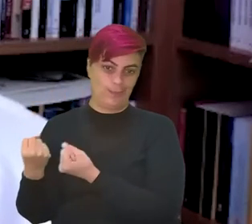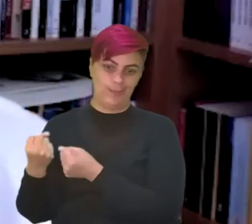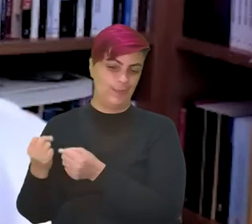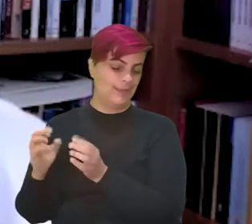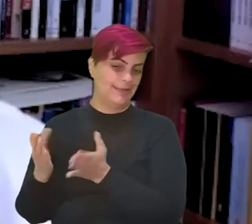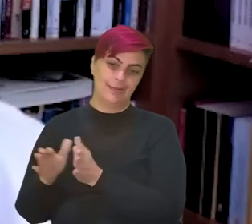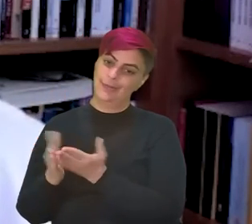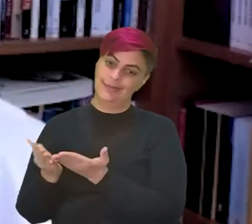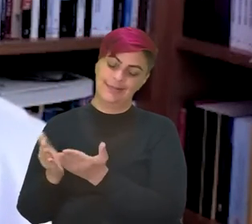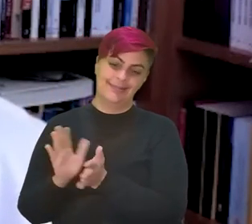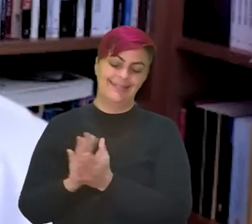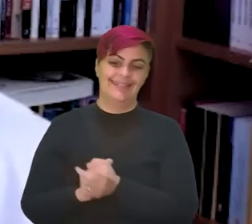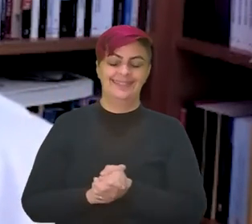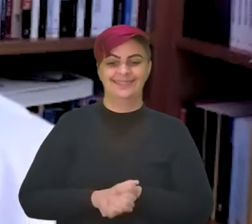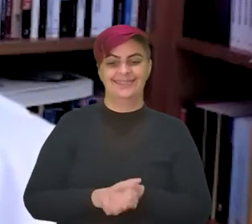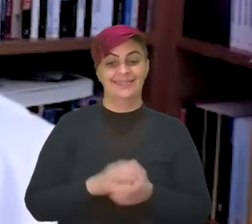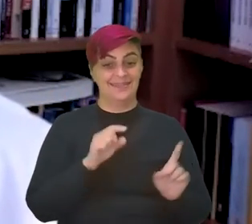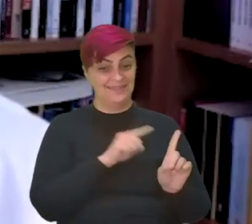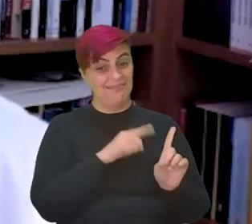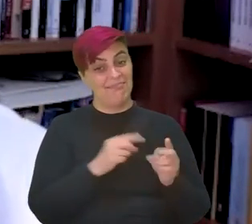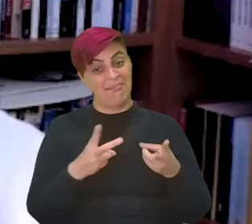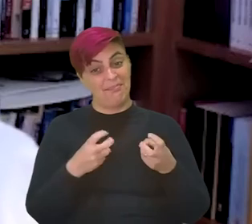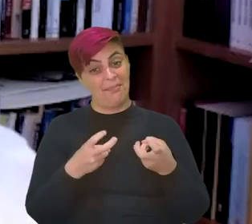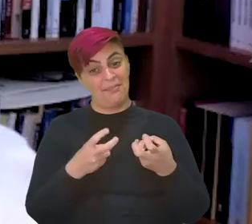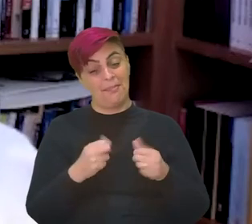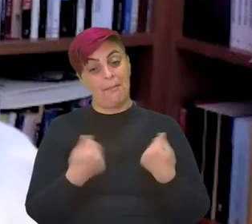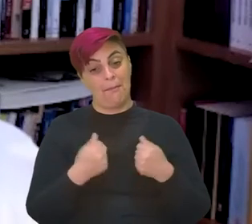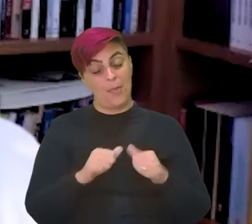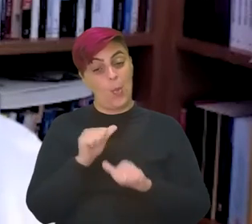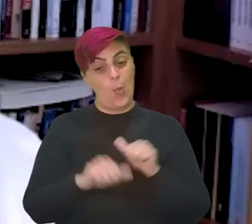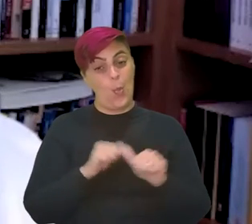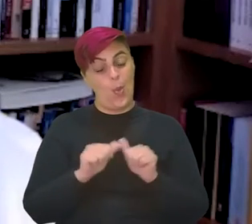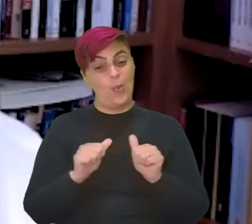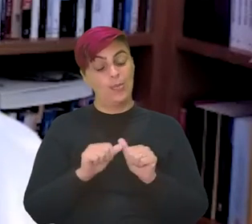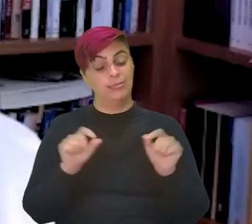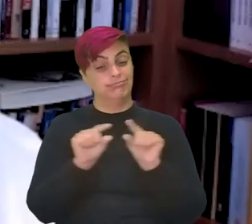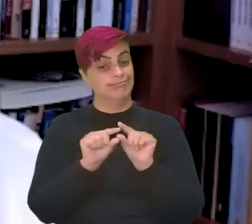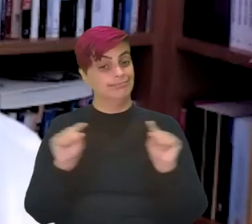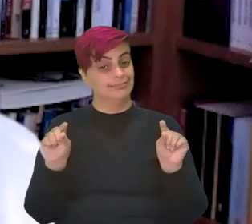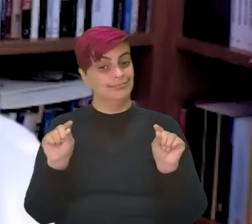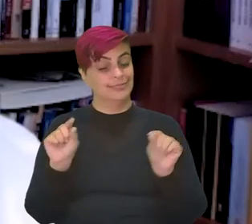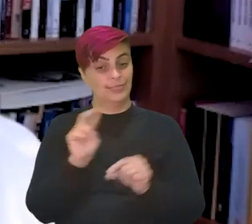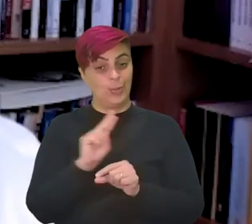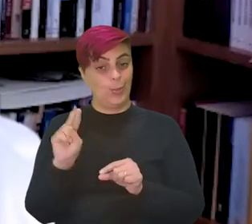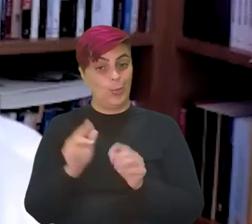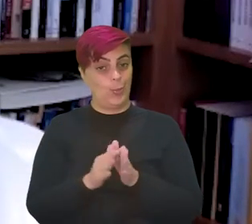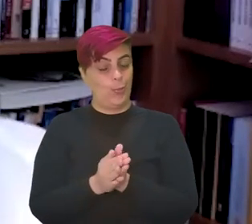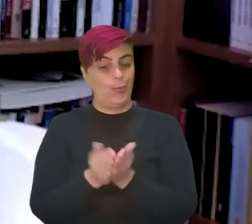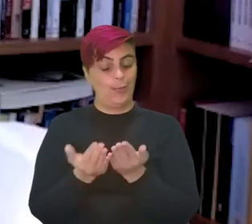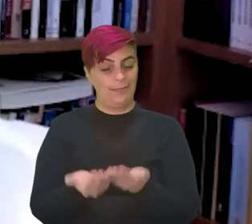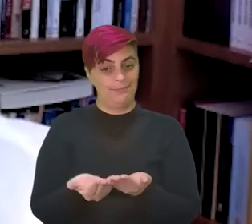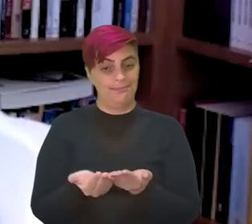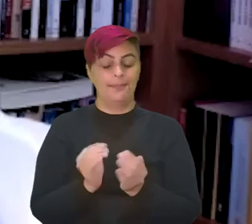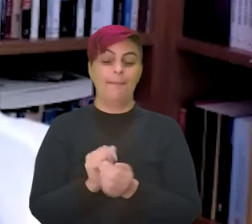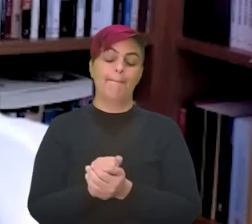aí sim, ele descobre isso. Que talvez o título não ajude, né? Não ajude. Então,